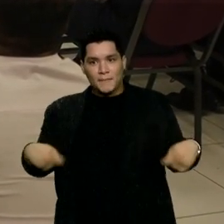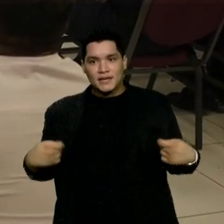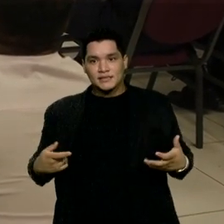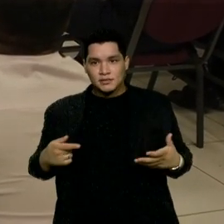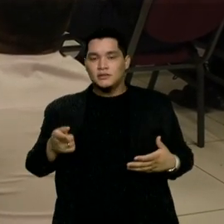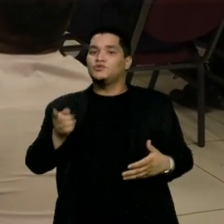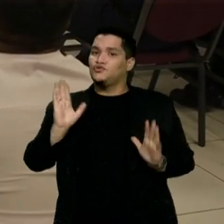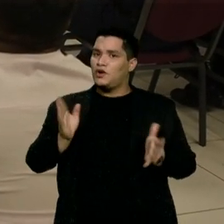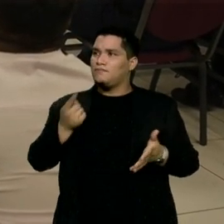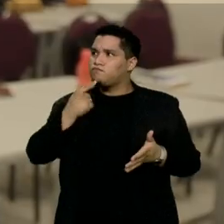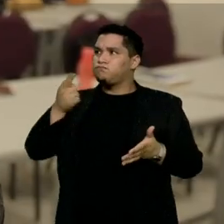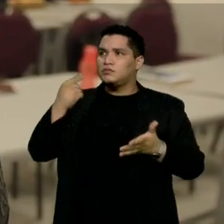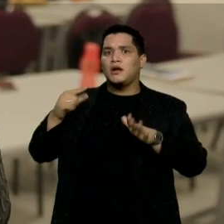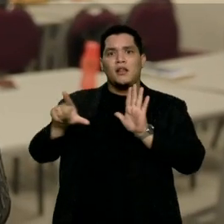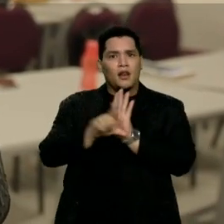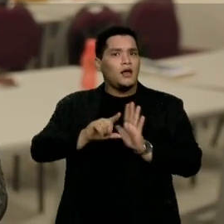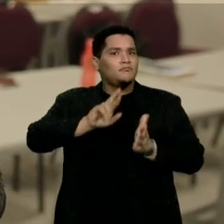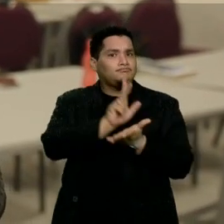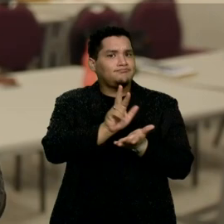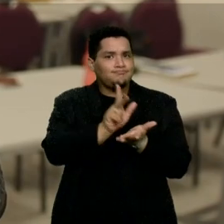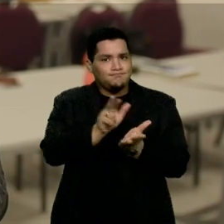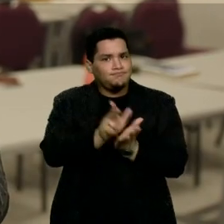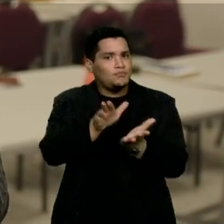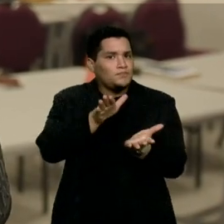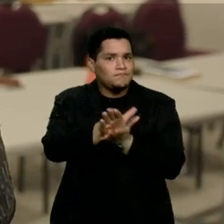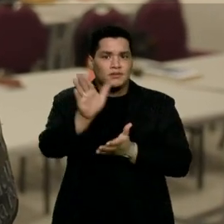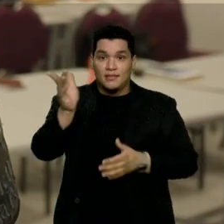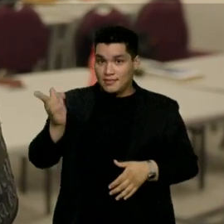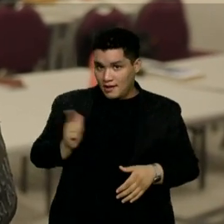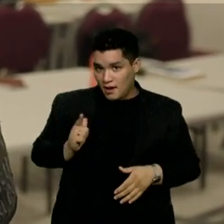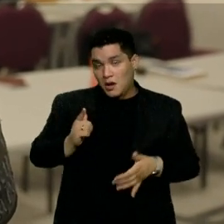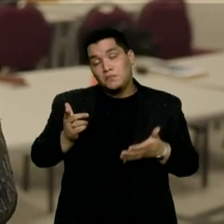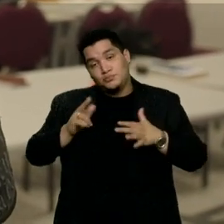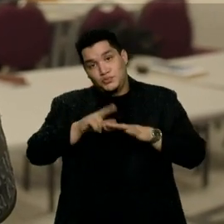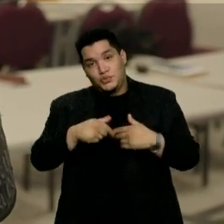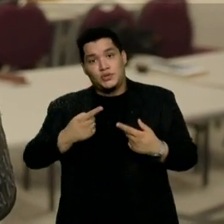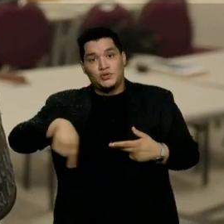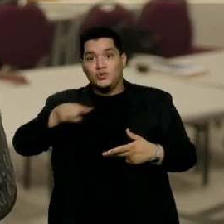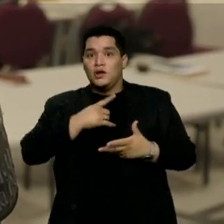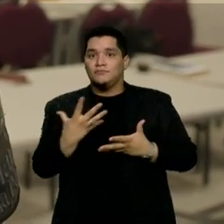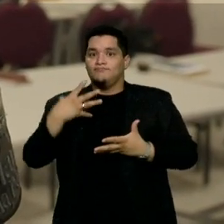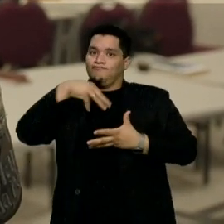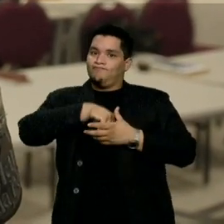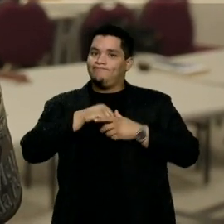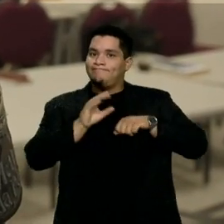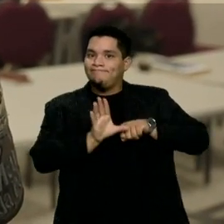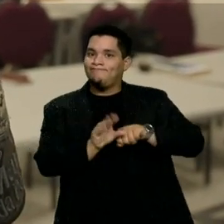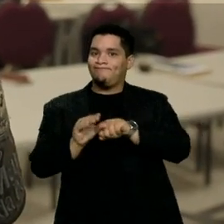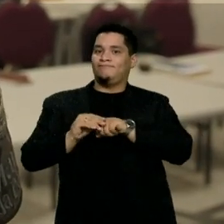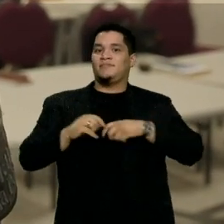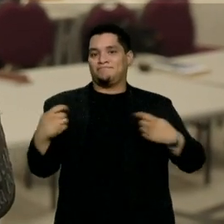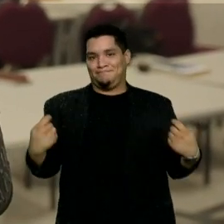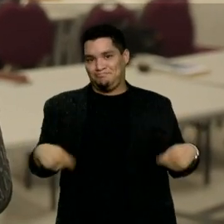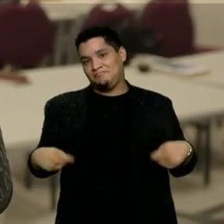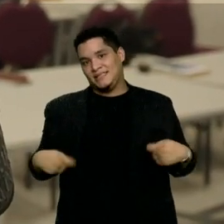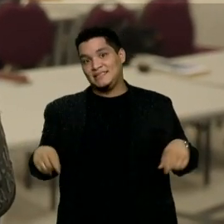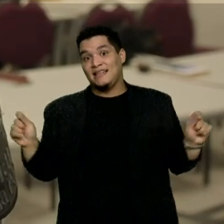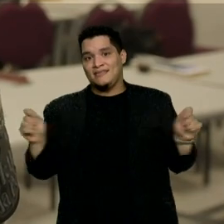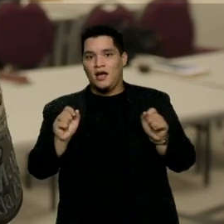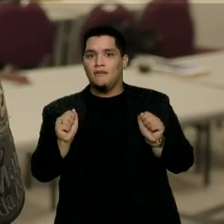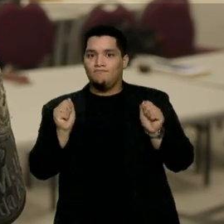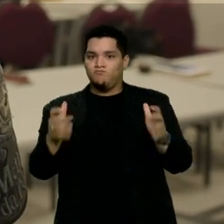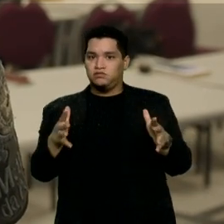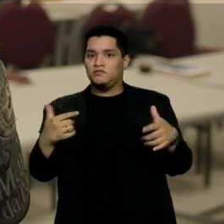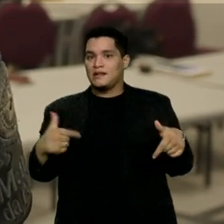de experiência essa troca de conhecimento eh essas inovações elas são importantes para questão da nossa atuação né na